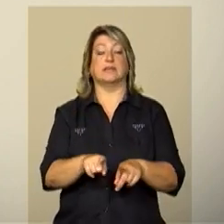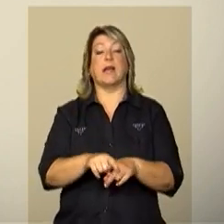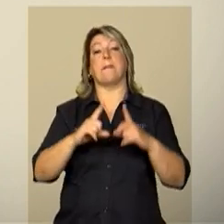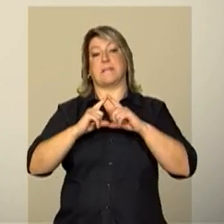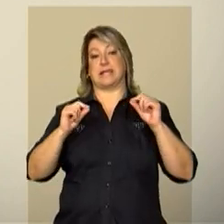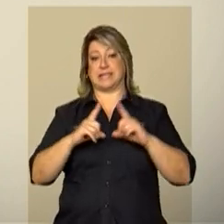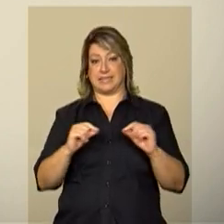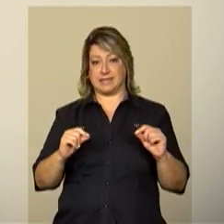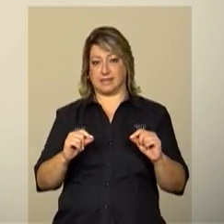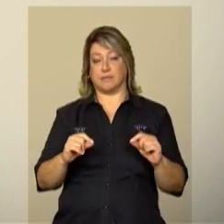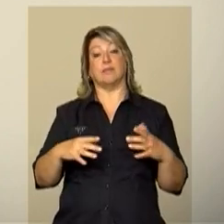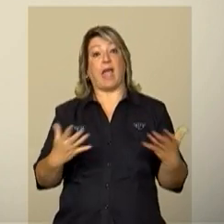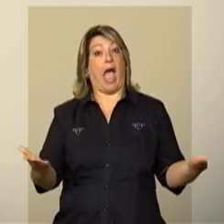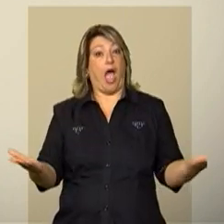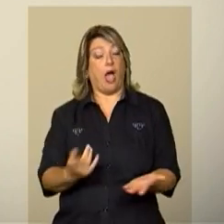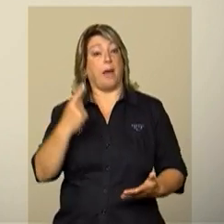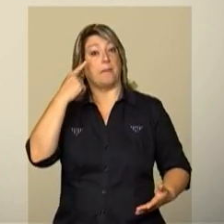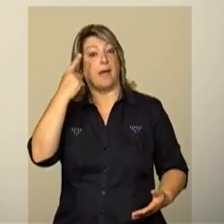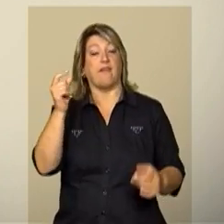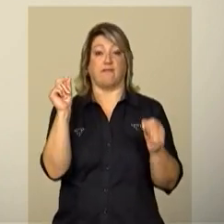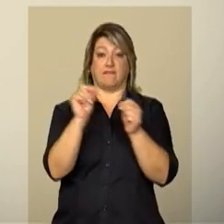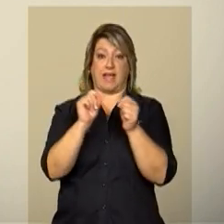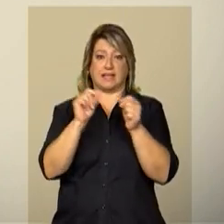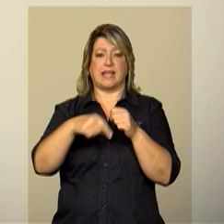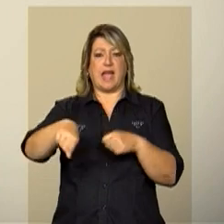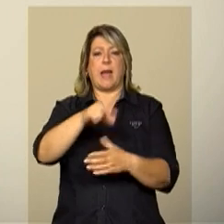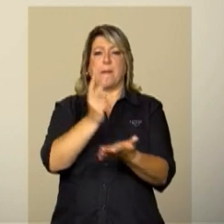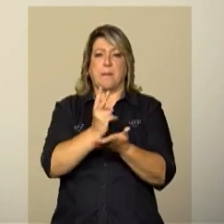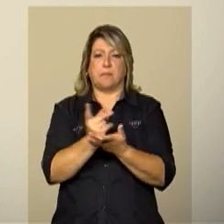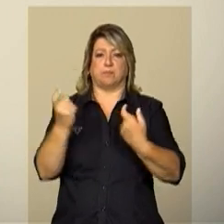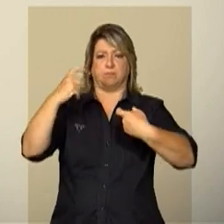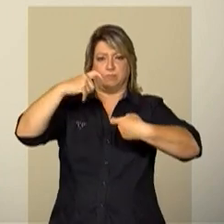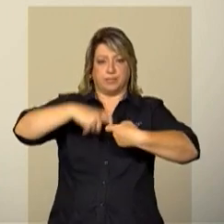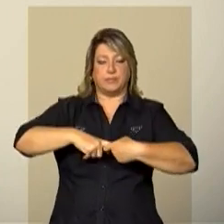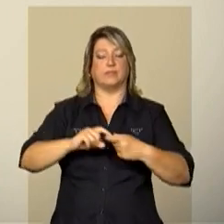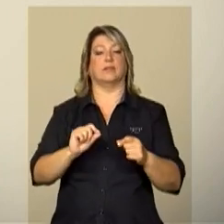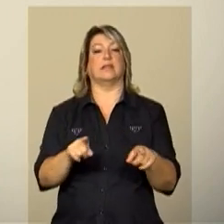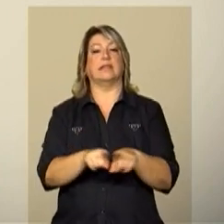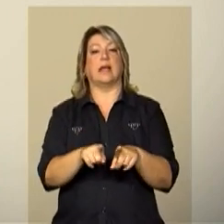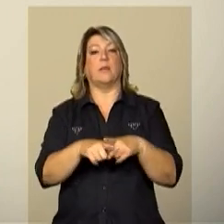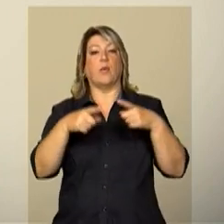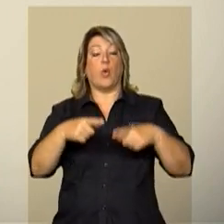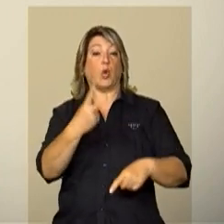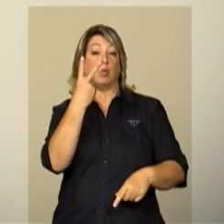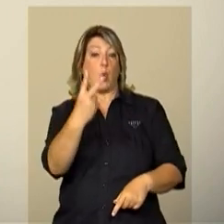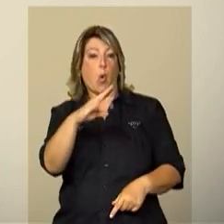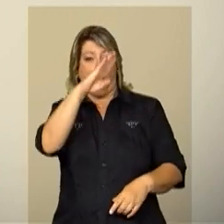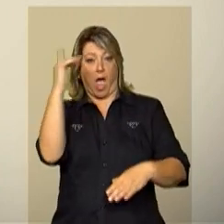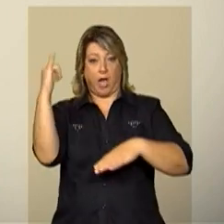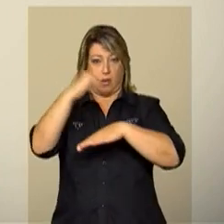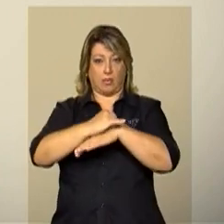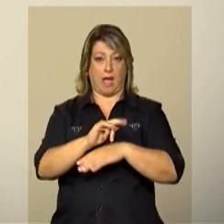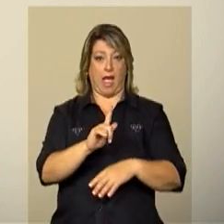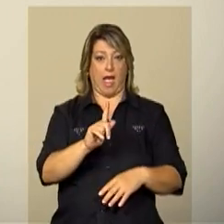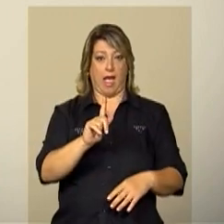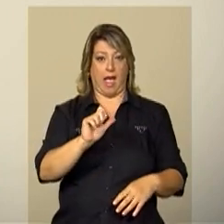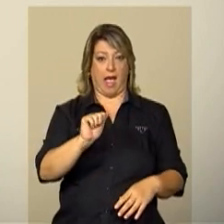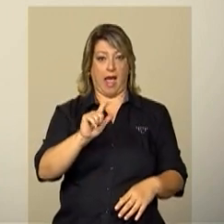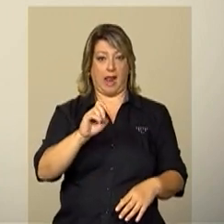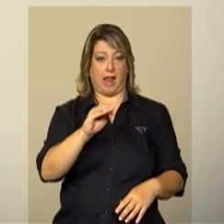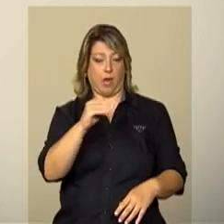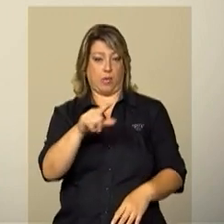Agora Nós pensamos em fazer esta mesma parceria em dois aeroportos Galeão e